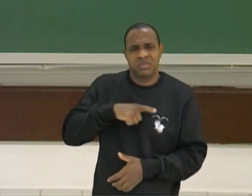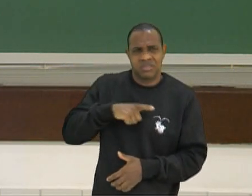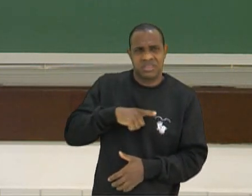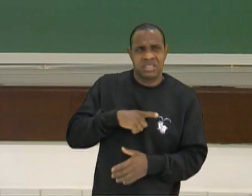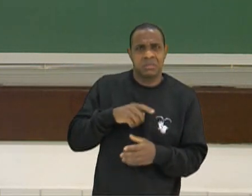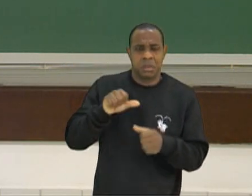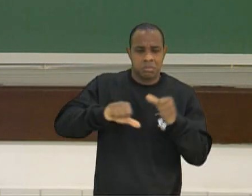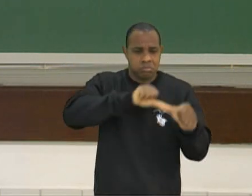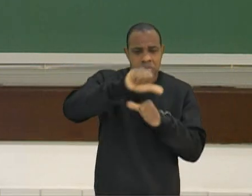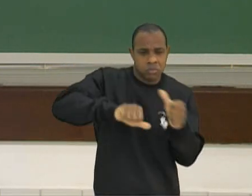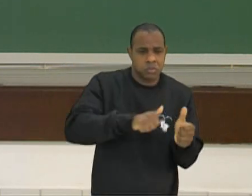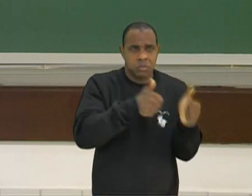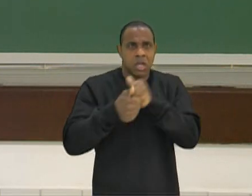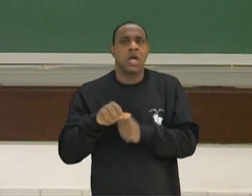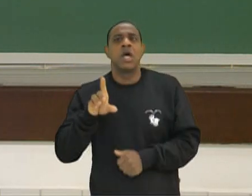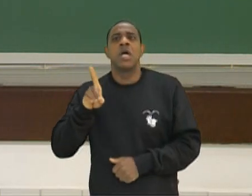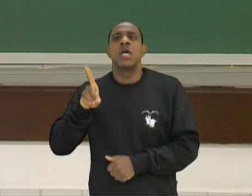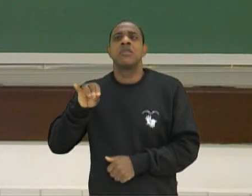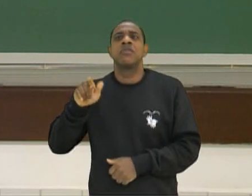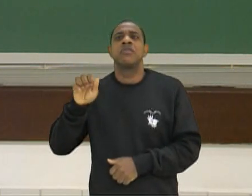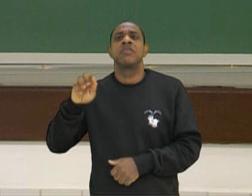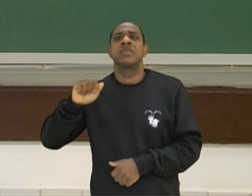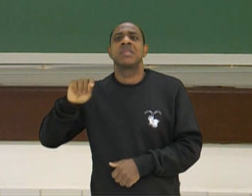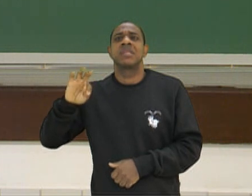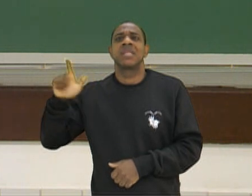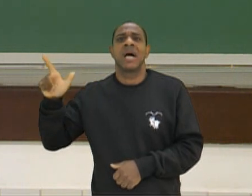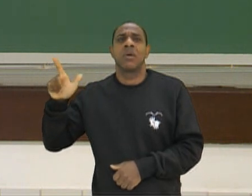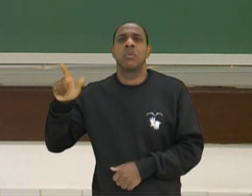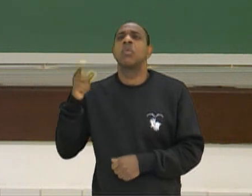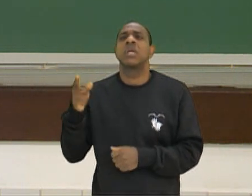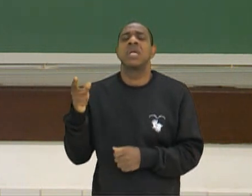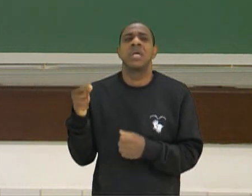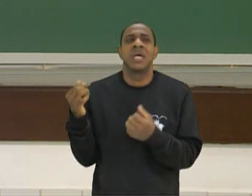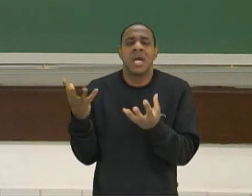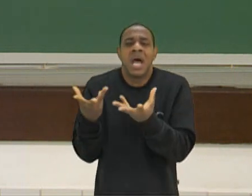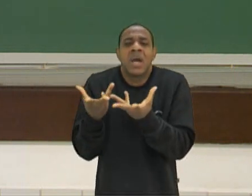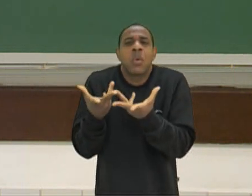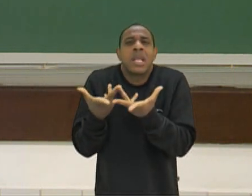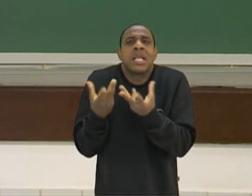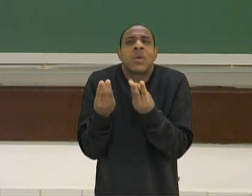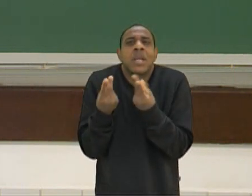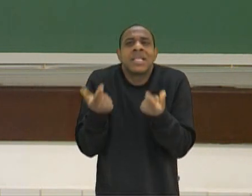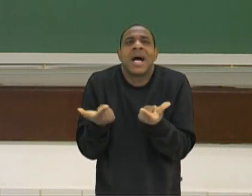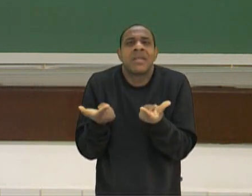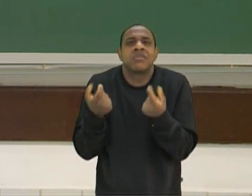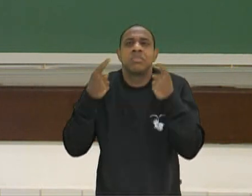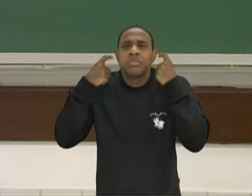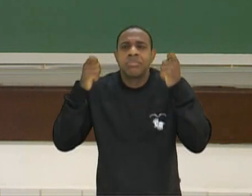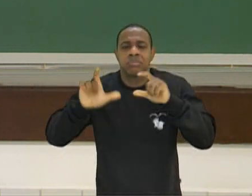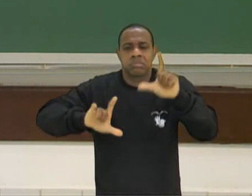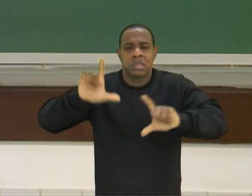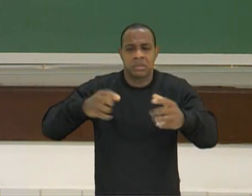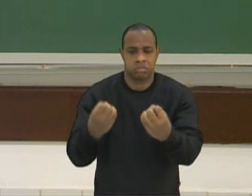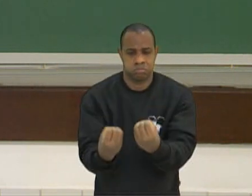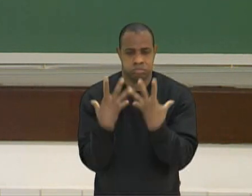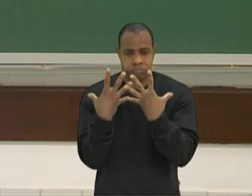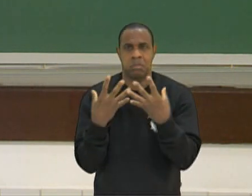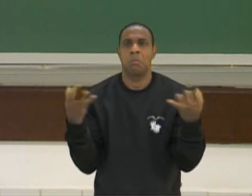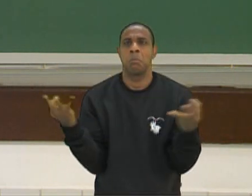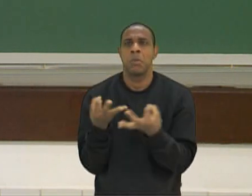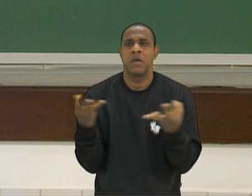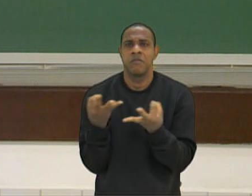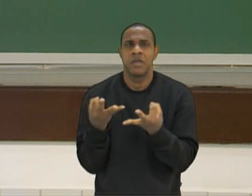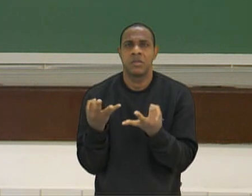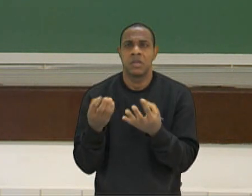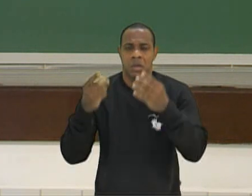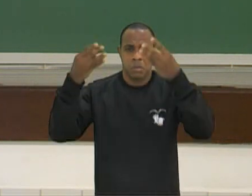mudança para o sinal digital, o que mudou? Melhorou a qualidade do áudio, melhorou a qualidade do vídeo, então você consegue ter uma